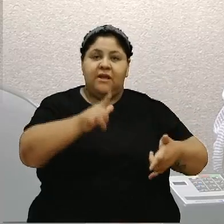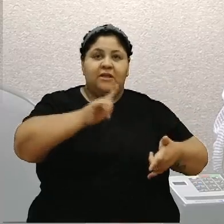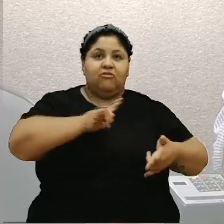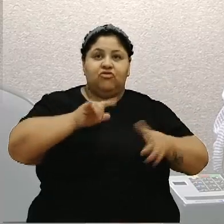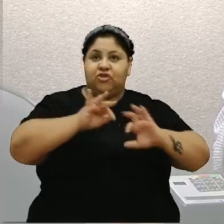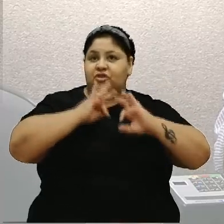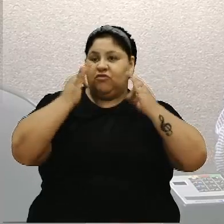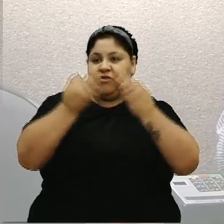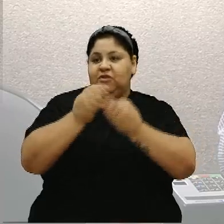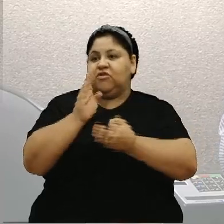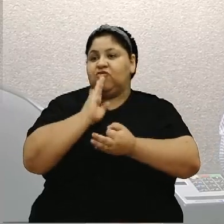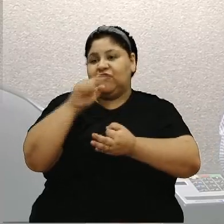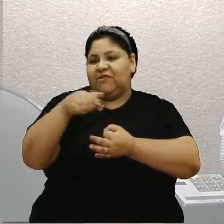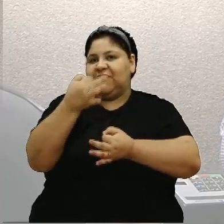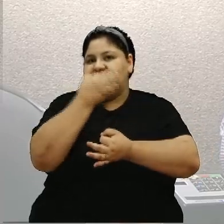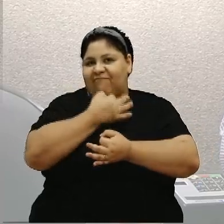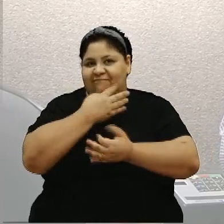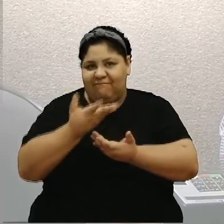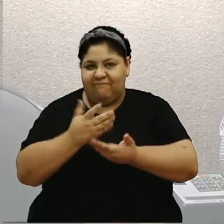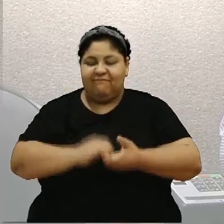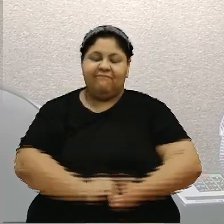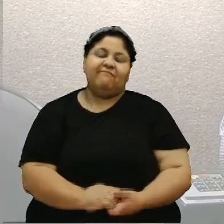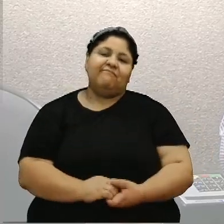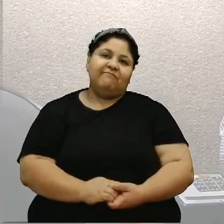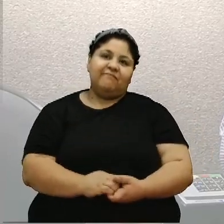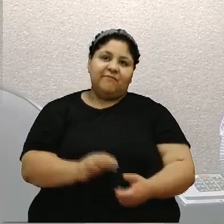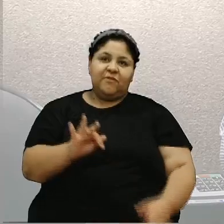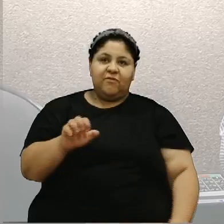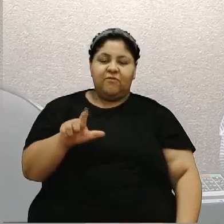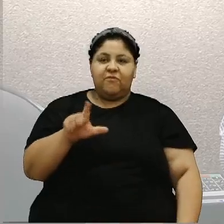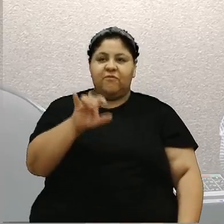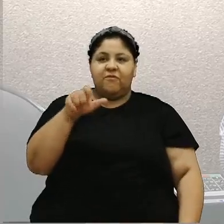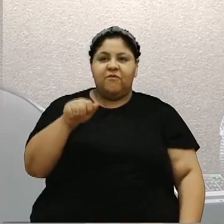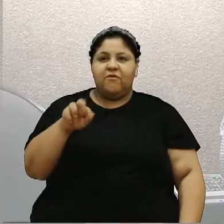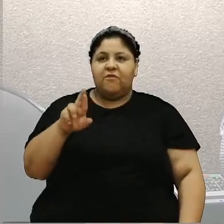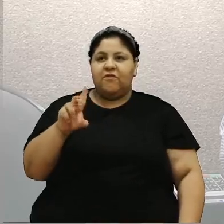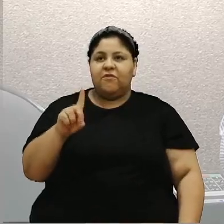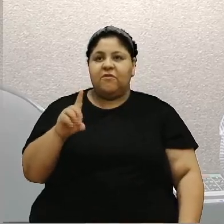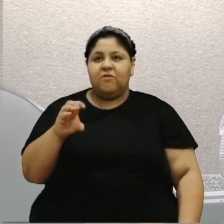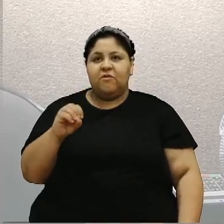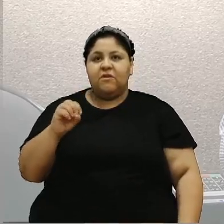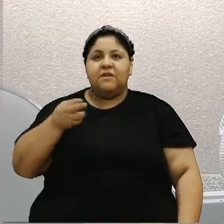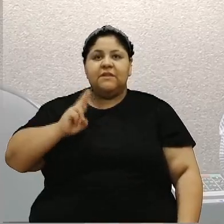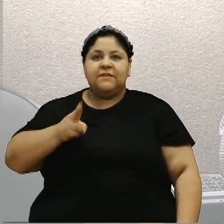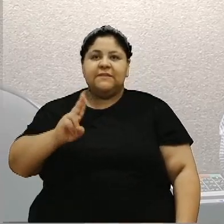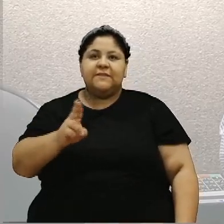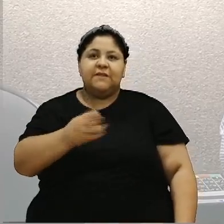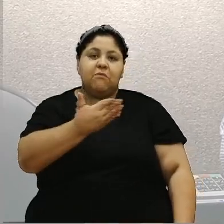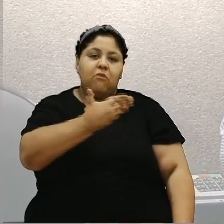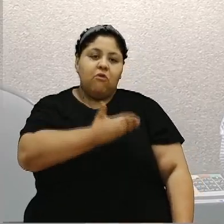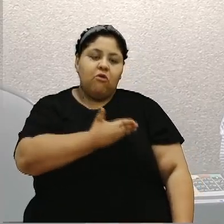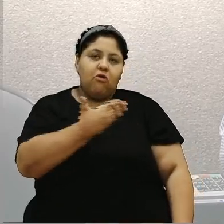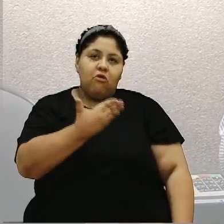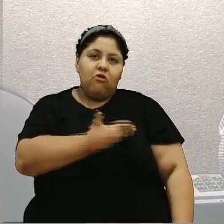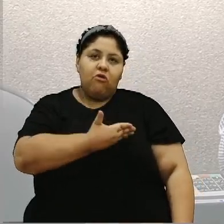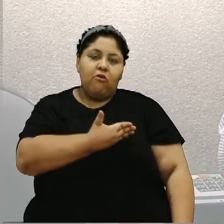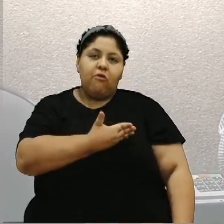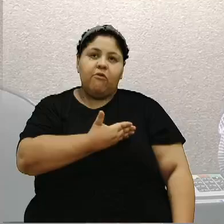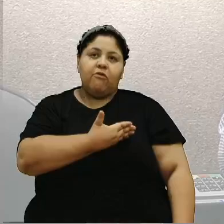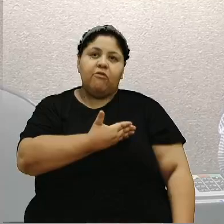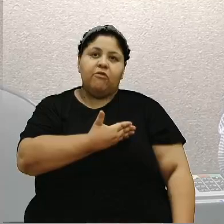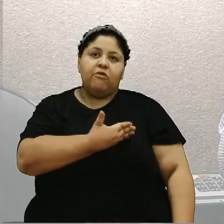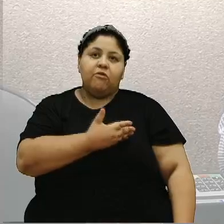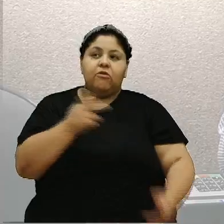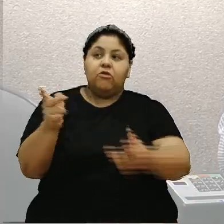parentes nem conhecidos em Caxias do Sul. O senhor Felizardo sempre cultivou um grande número de amigos e conterrâneos que